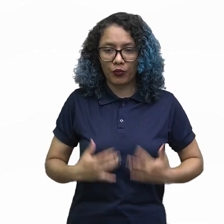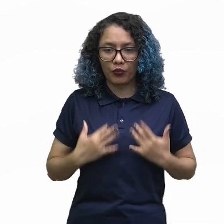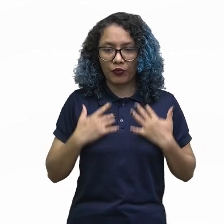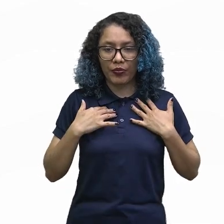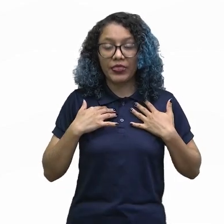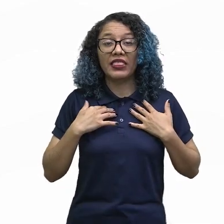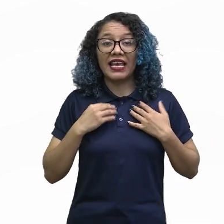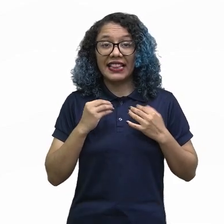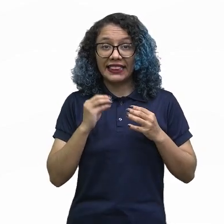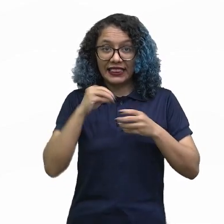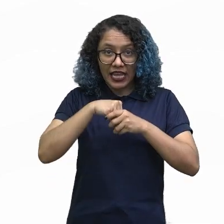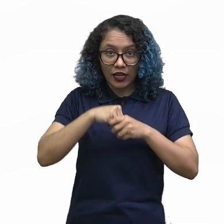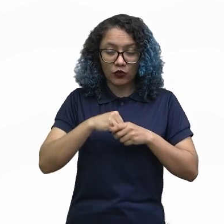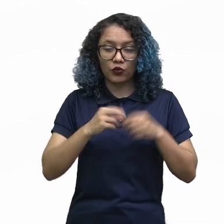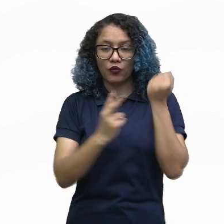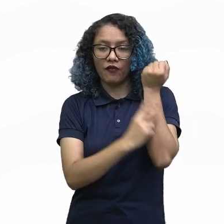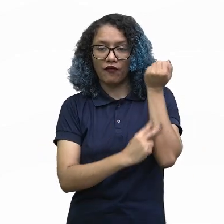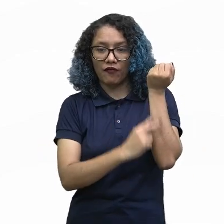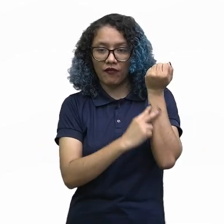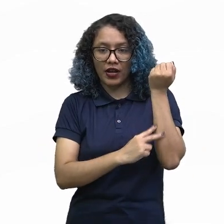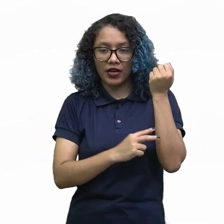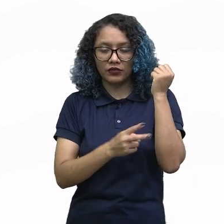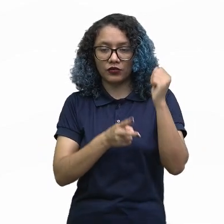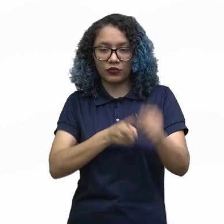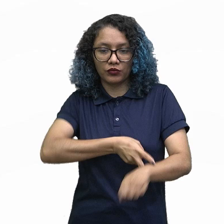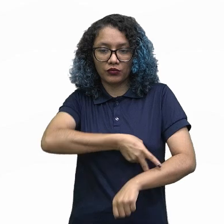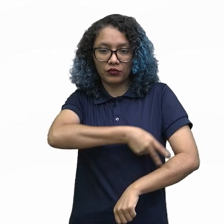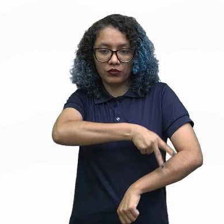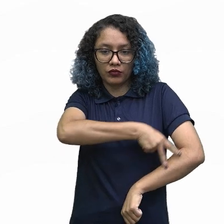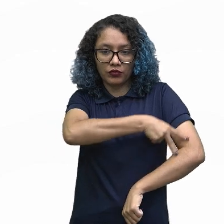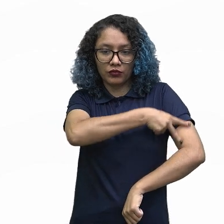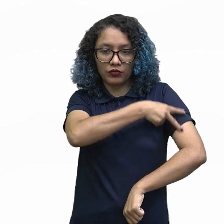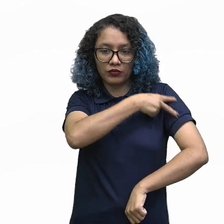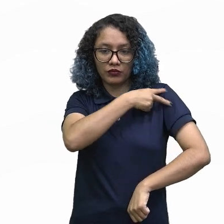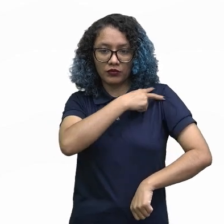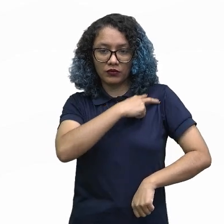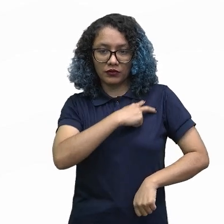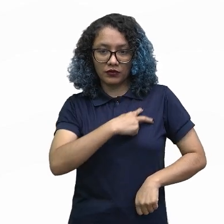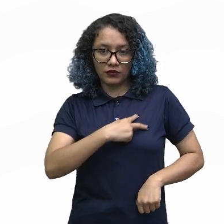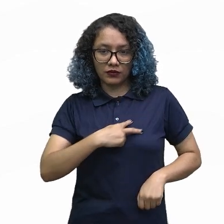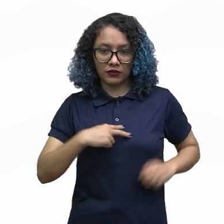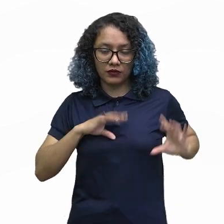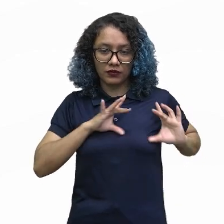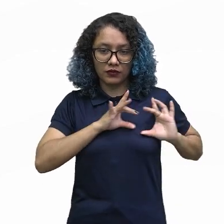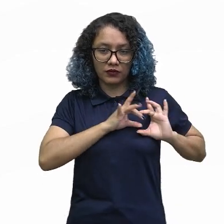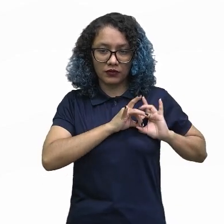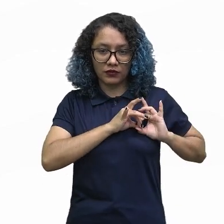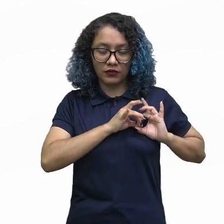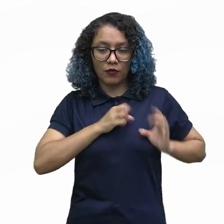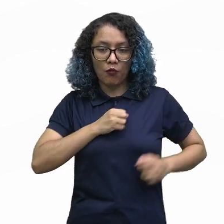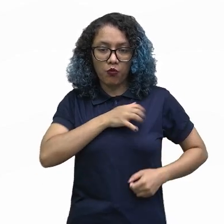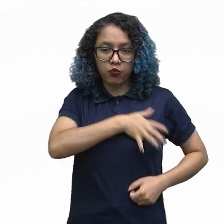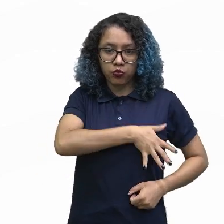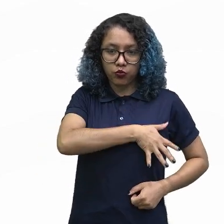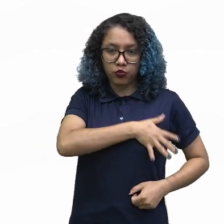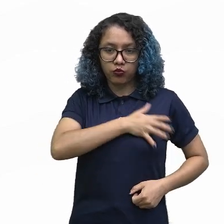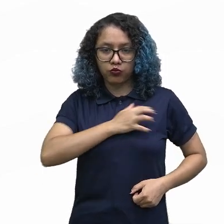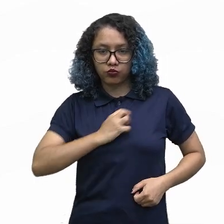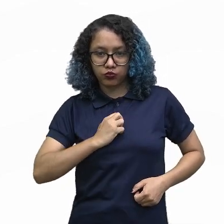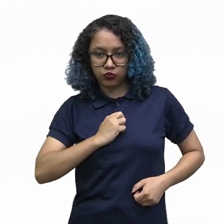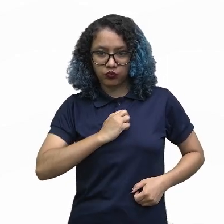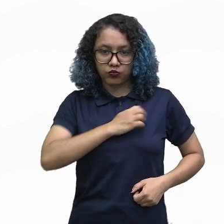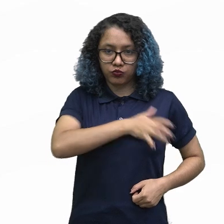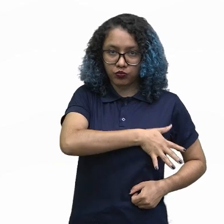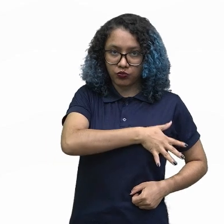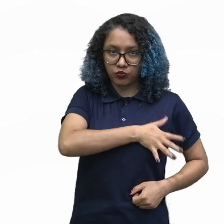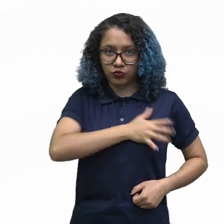tubos interconectados ao coração, né? Eles vão passando, né? Vão saindo e voltando ali para o coração, como você pode observar